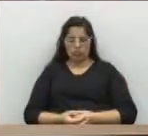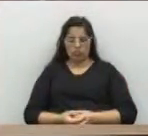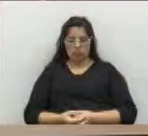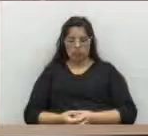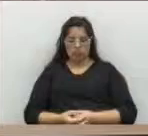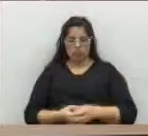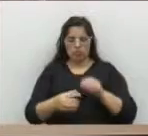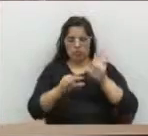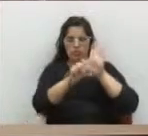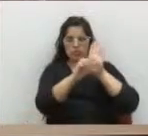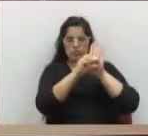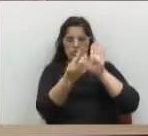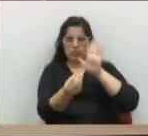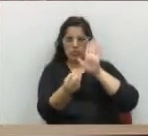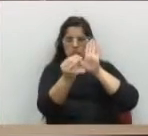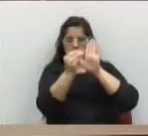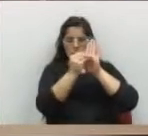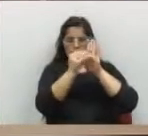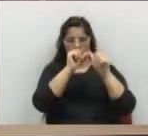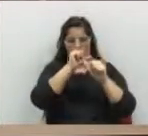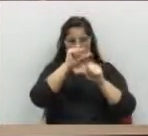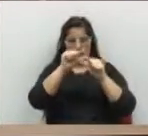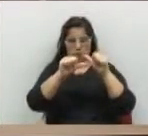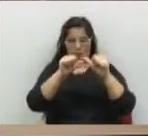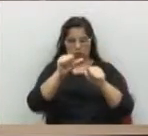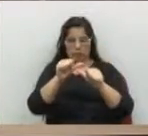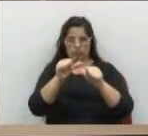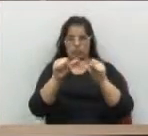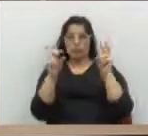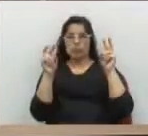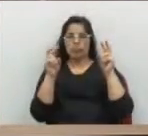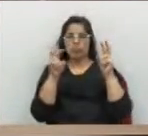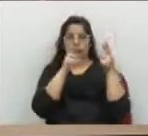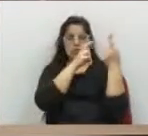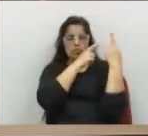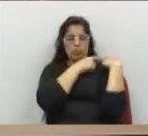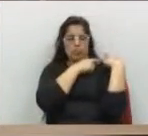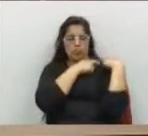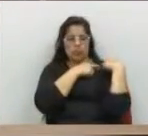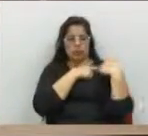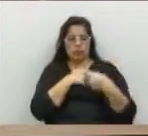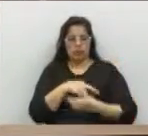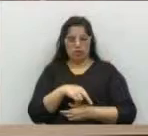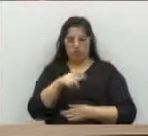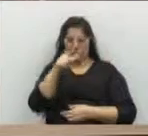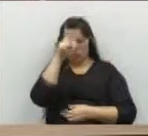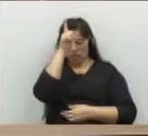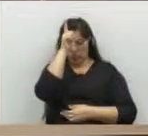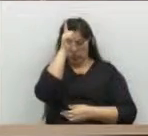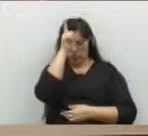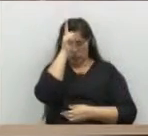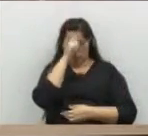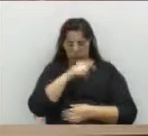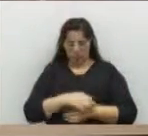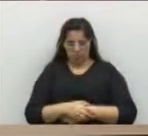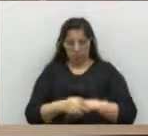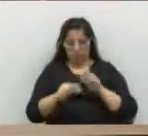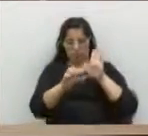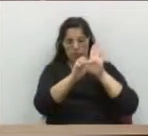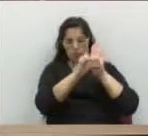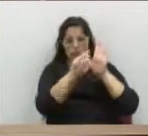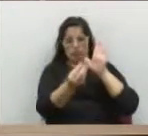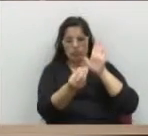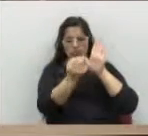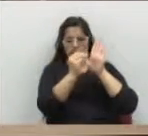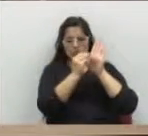Emenda modificativa, autor, vereador Sidney Pascotto, Emenda modificativa ao artigo 1º do